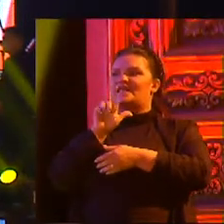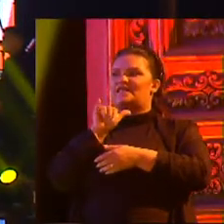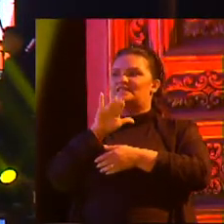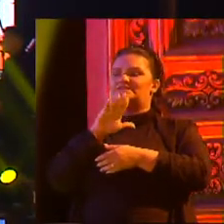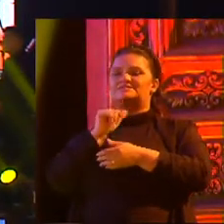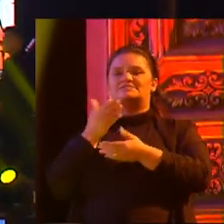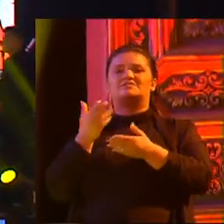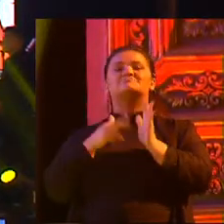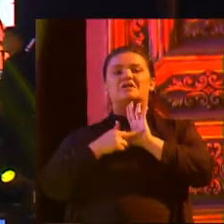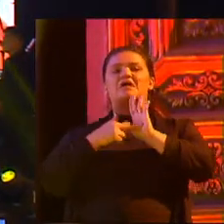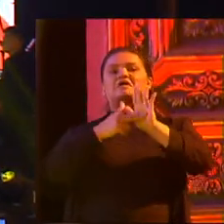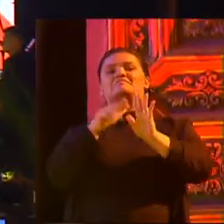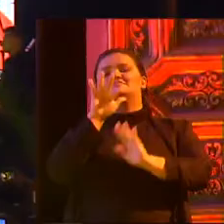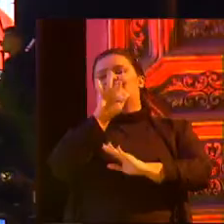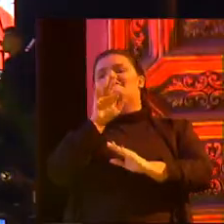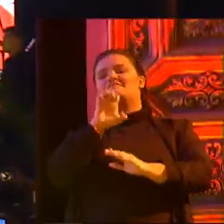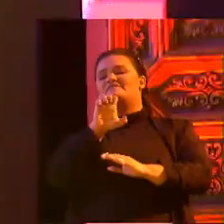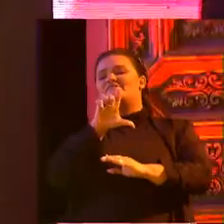Gabi Amarantos, álbum Por Aqui.